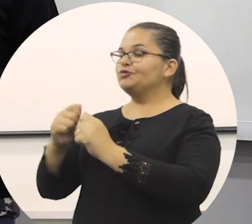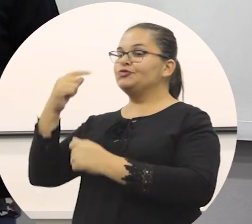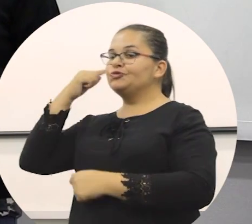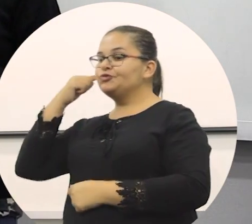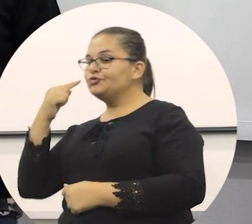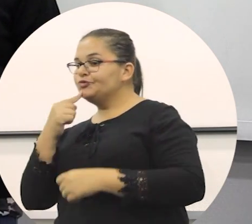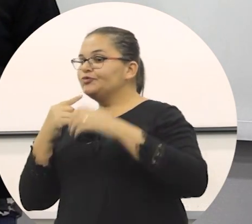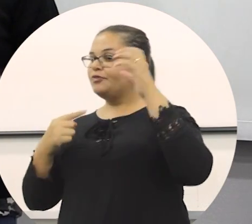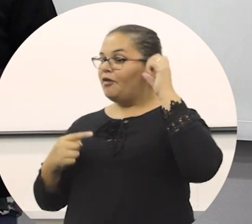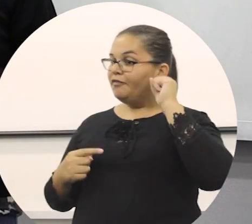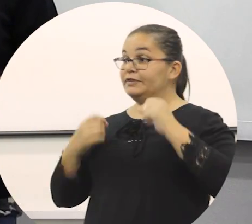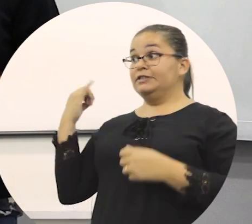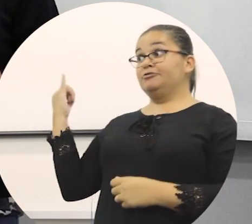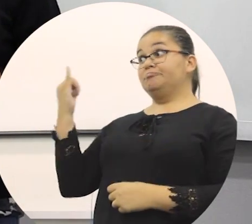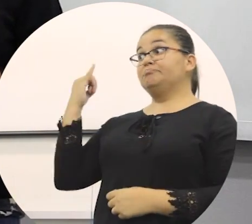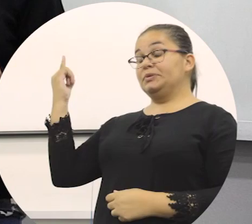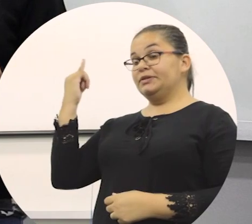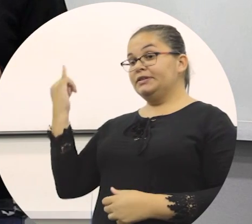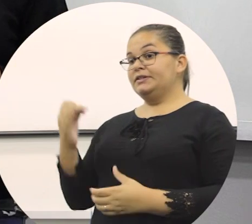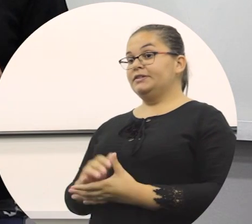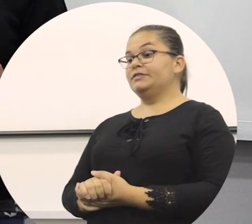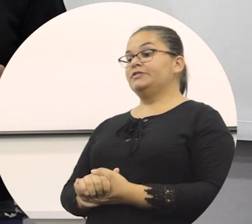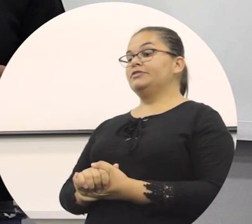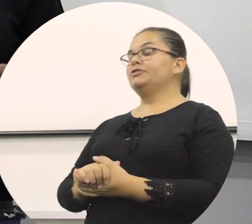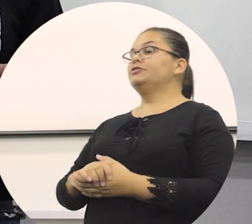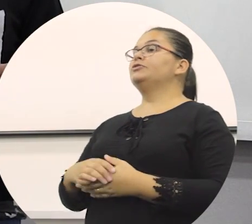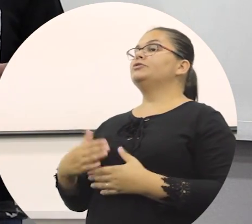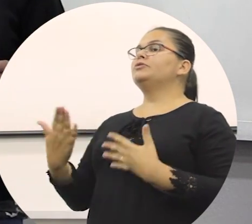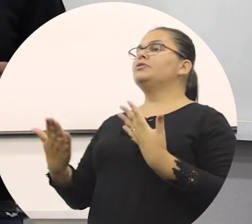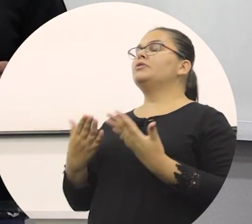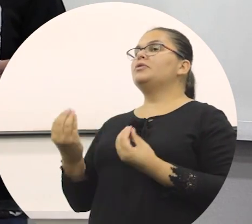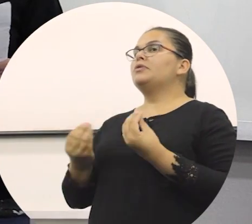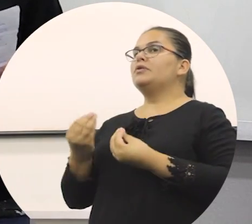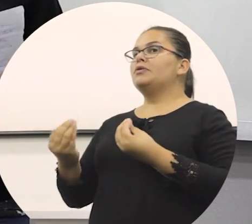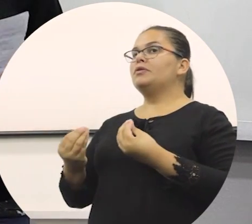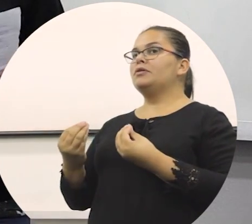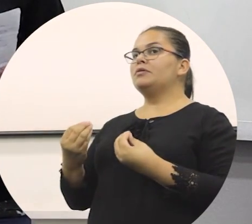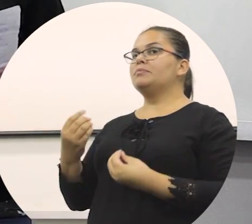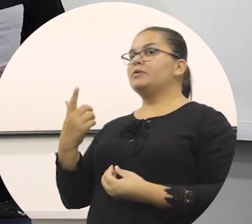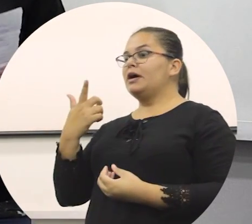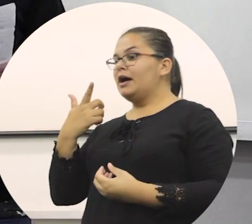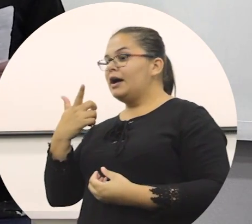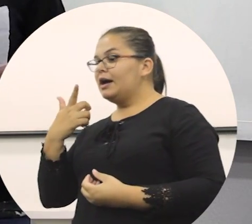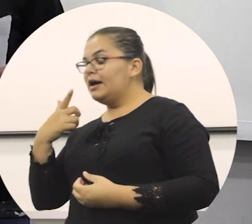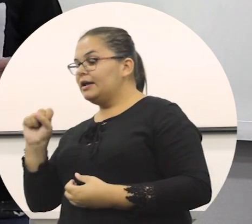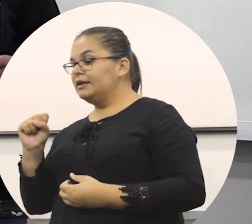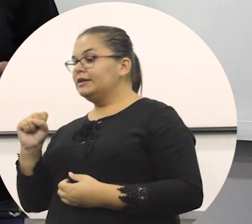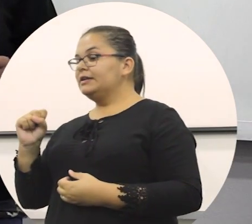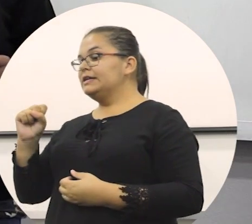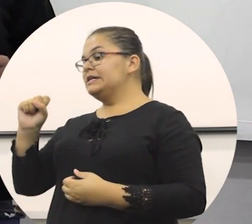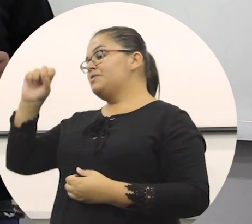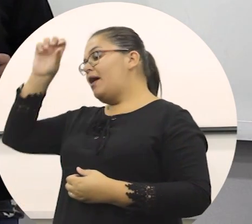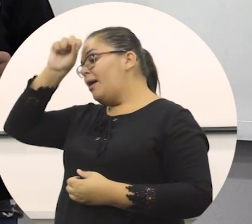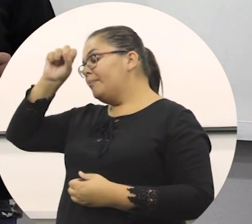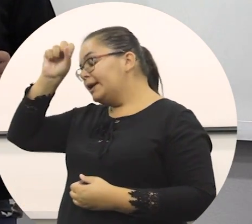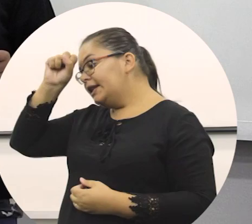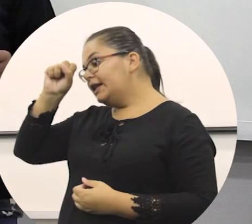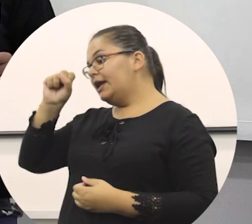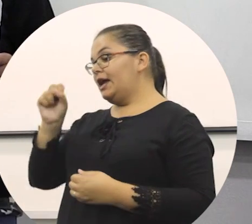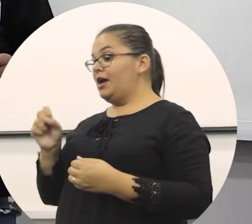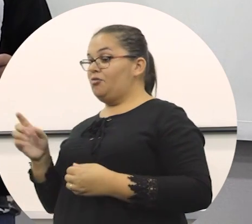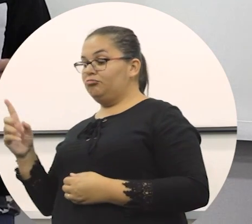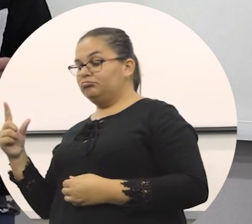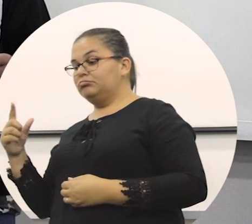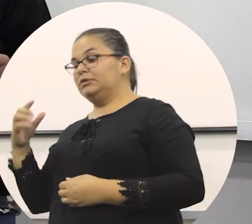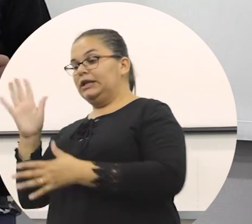língua, como que essa língua funciona para eles, esse momento deles estarem aqui contribuindo, isso é muito rico para nós, né?